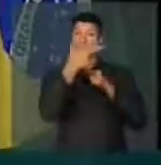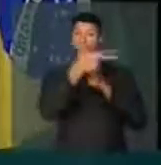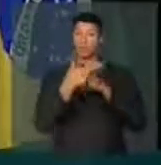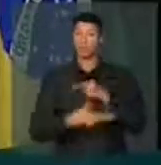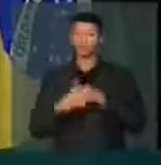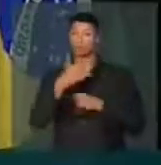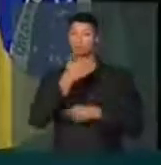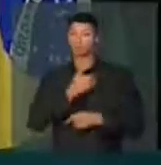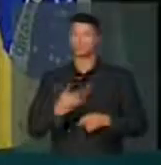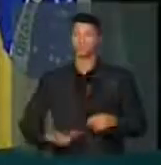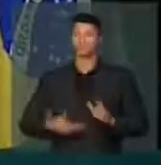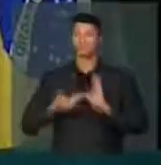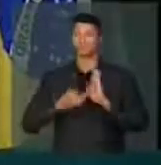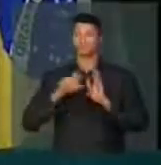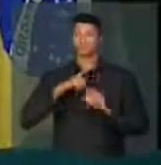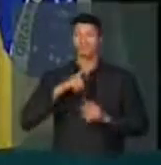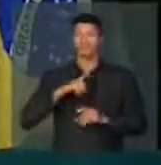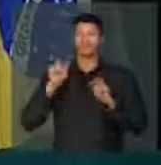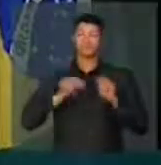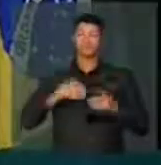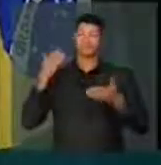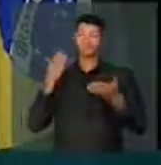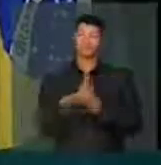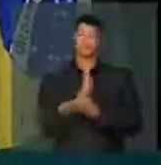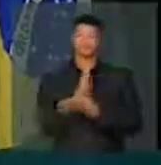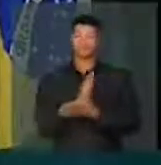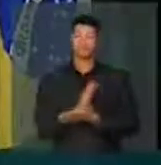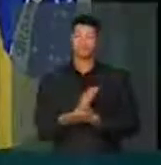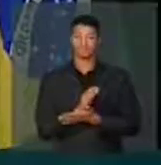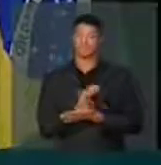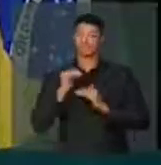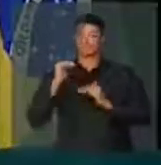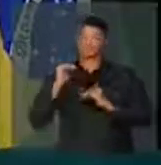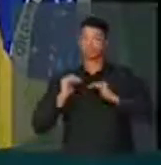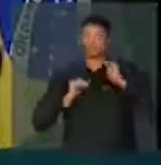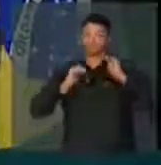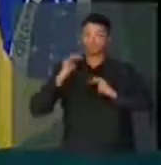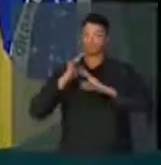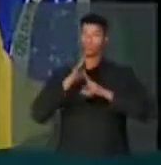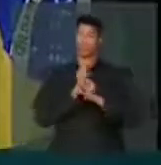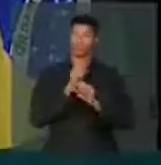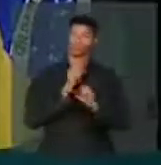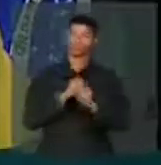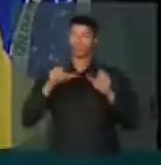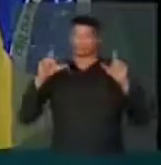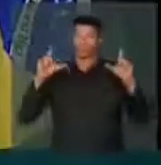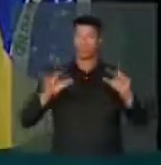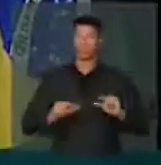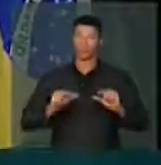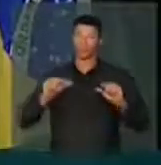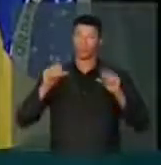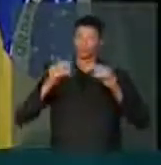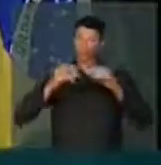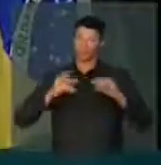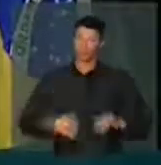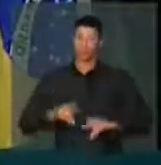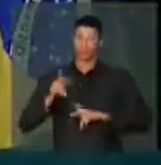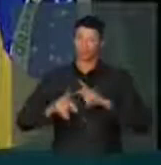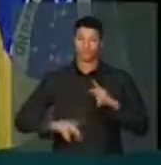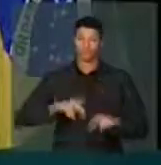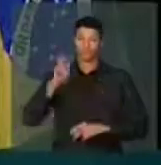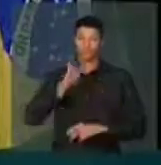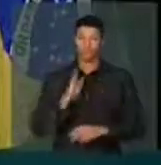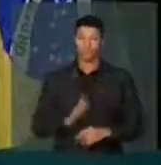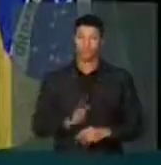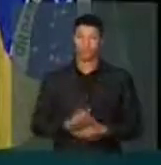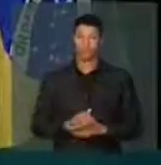Congresso Nacional teria que aprovar para equilibrar as contas e reduzir o dano à população